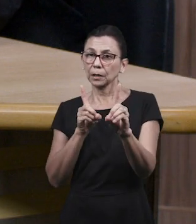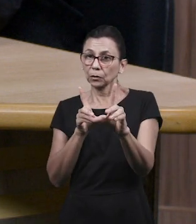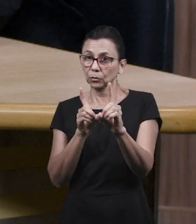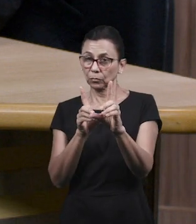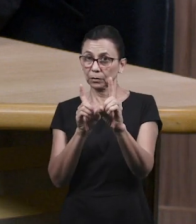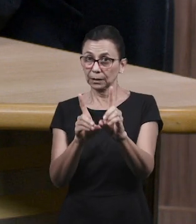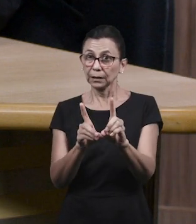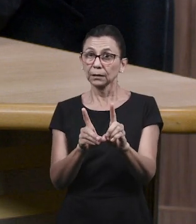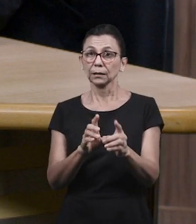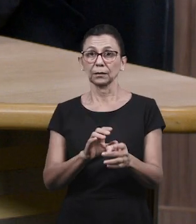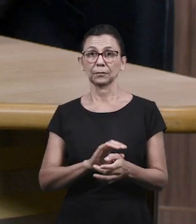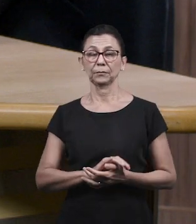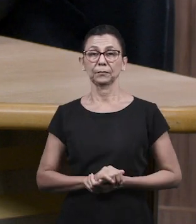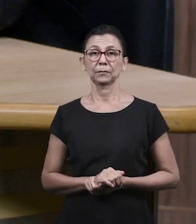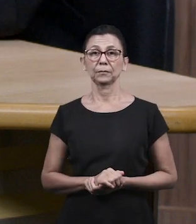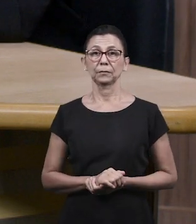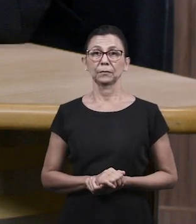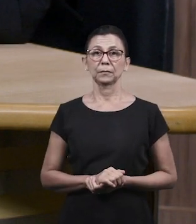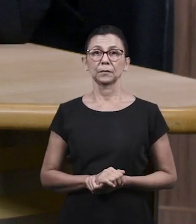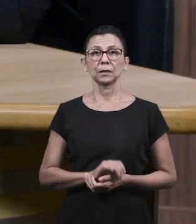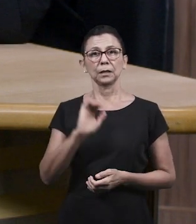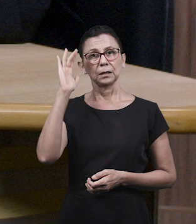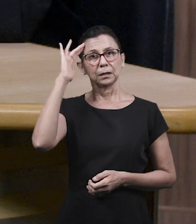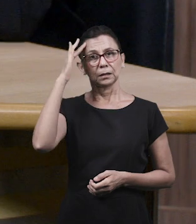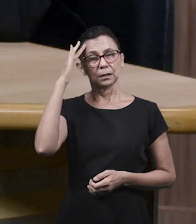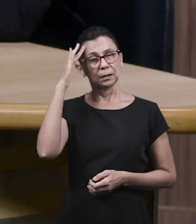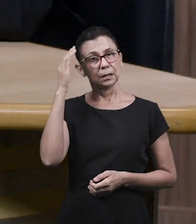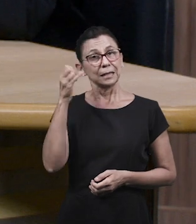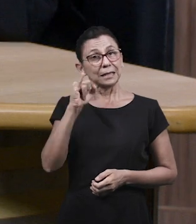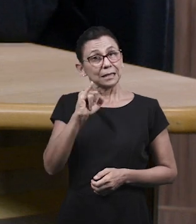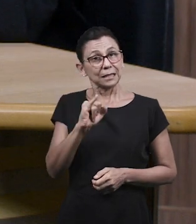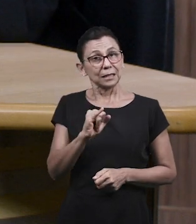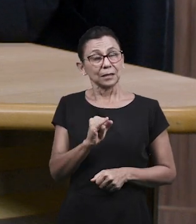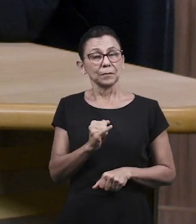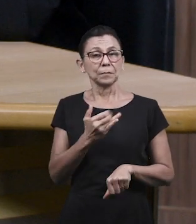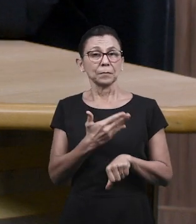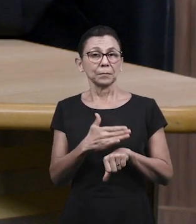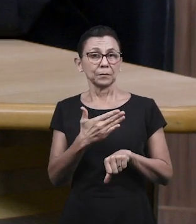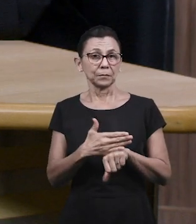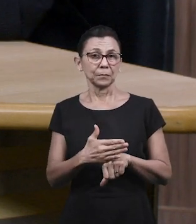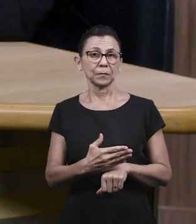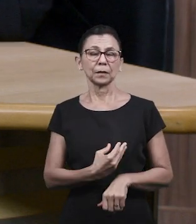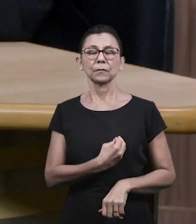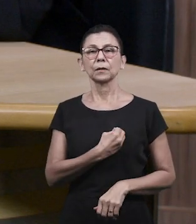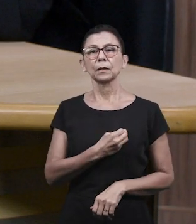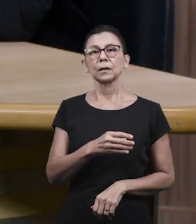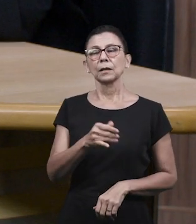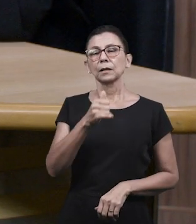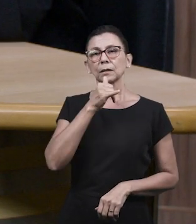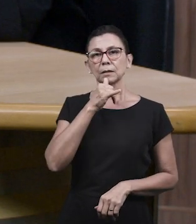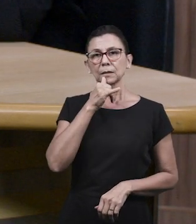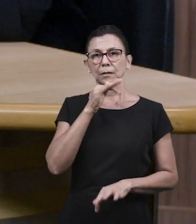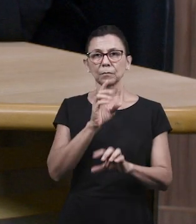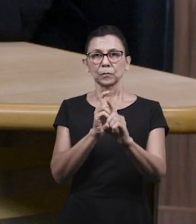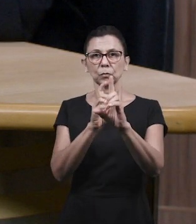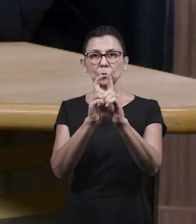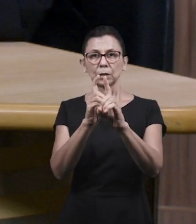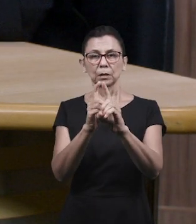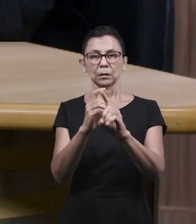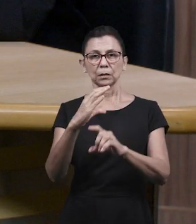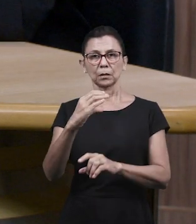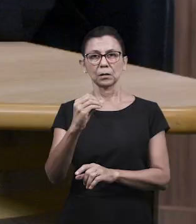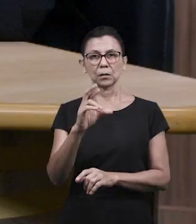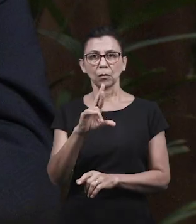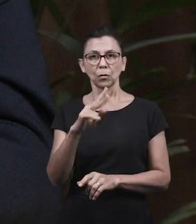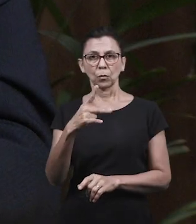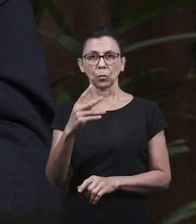a doutrina se você viver a doutrina. Exemplo, a doutrina de corpo. você